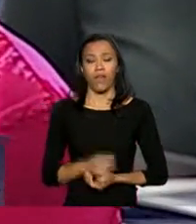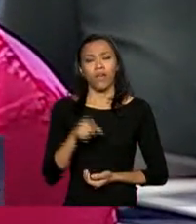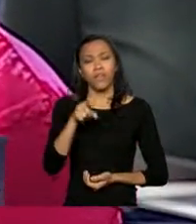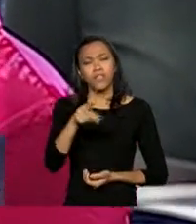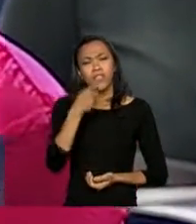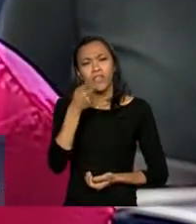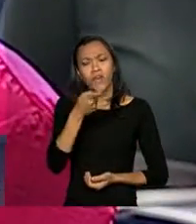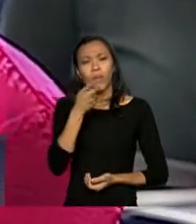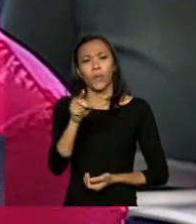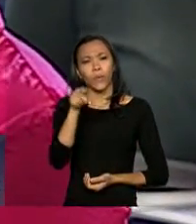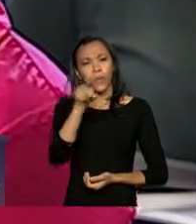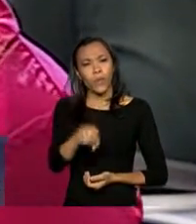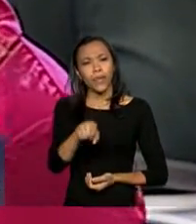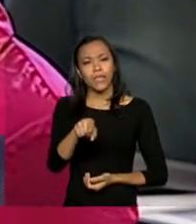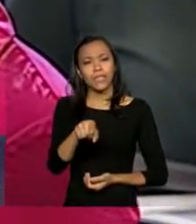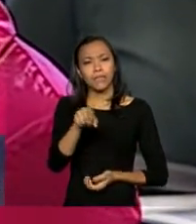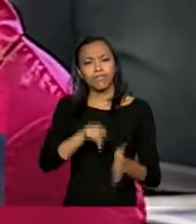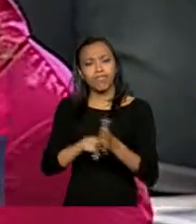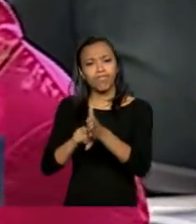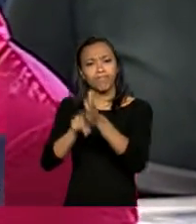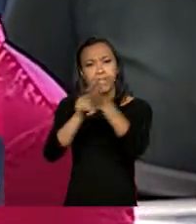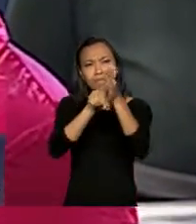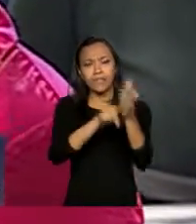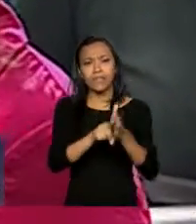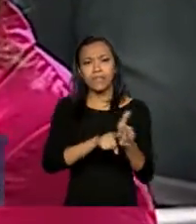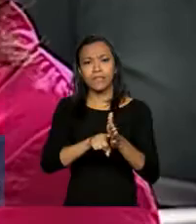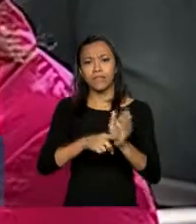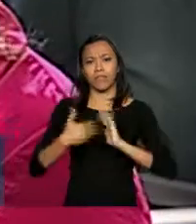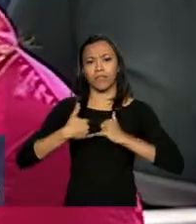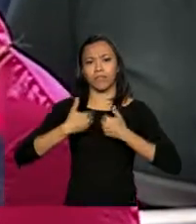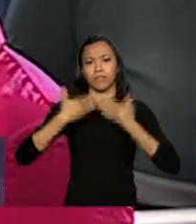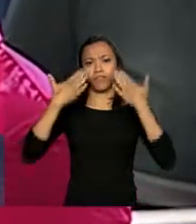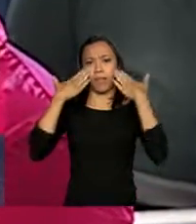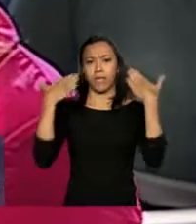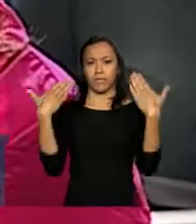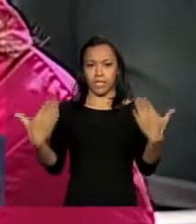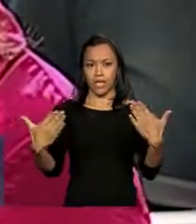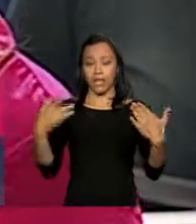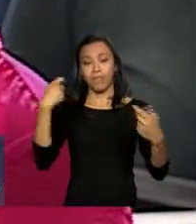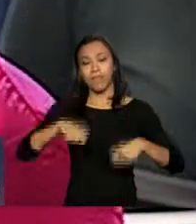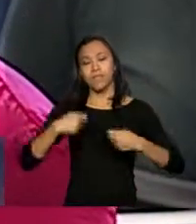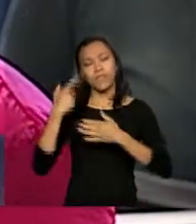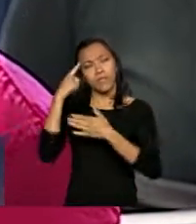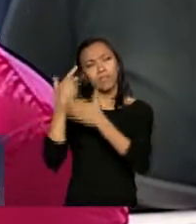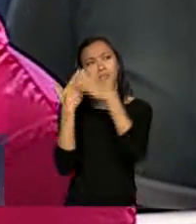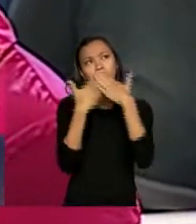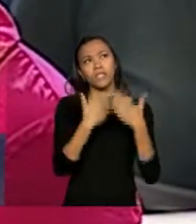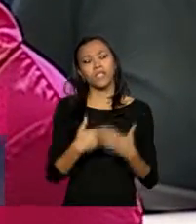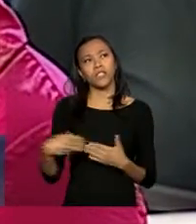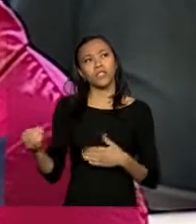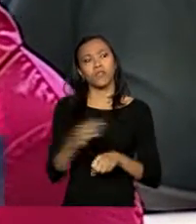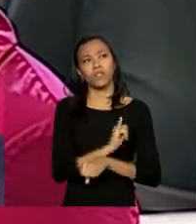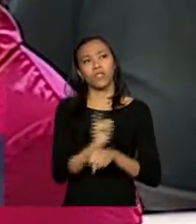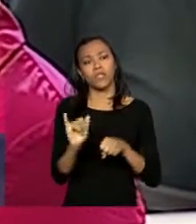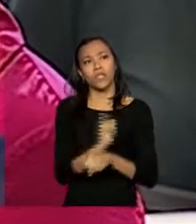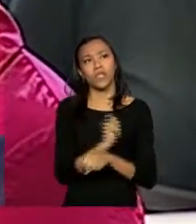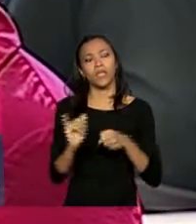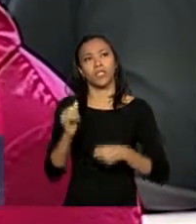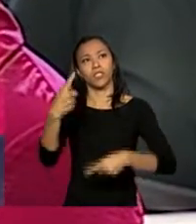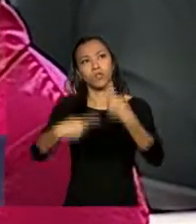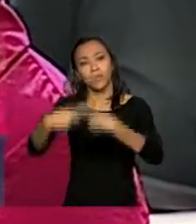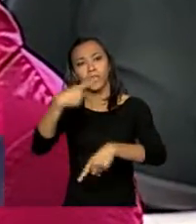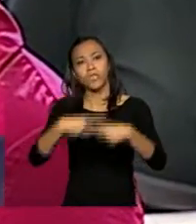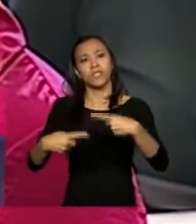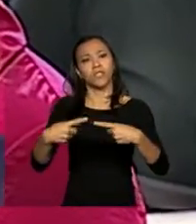esse diagnóstico é possível pensar em novas ações, políticas públicas. Quero saber se, a